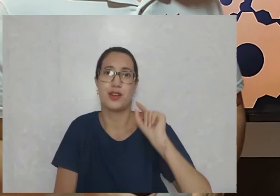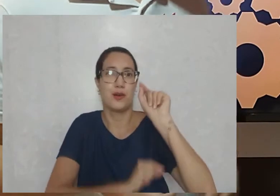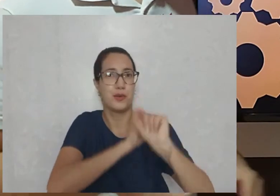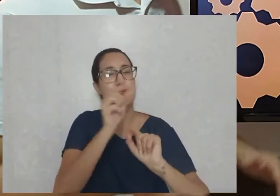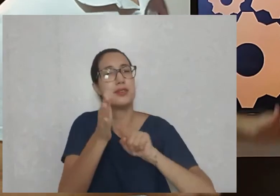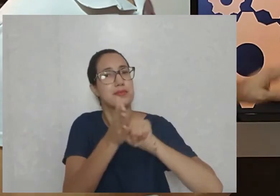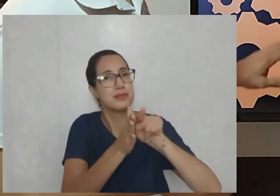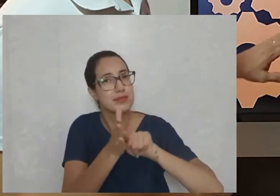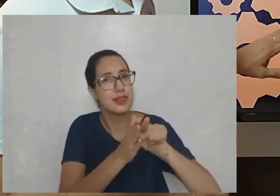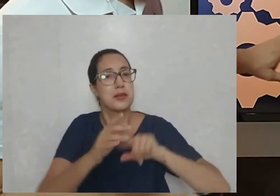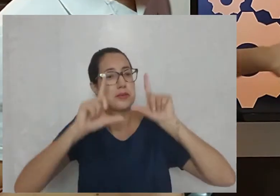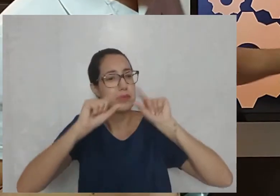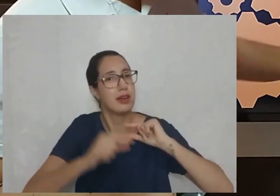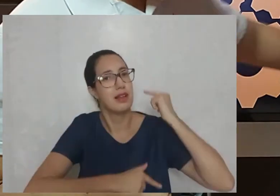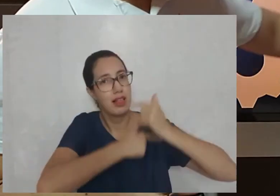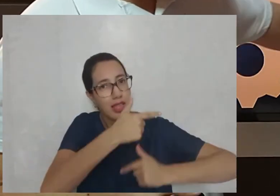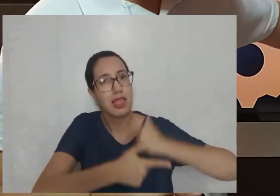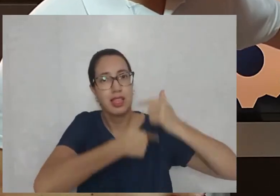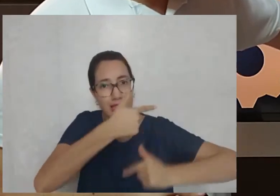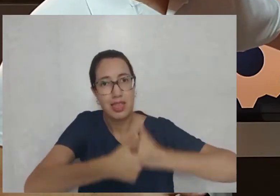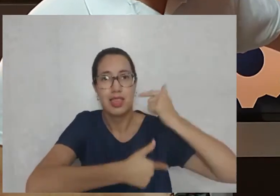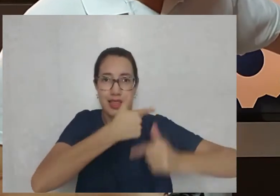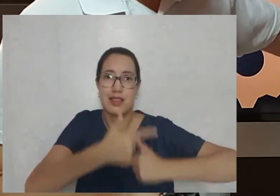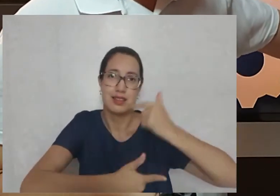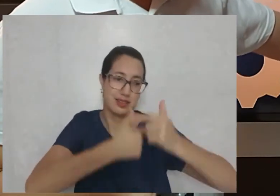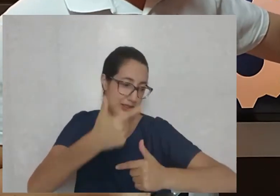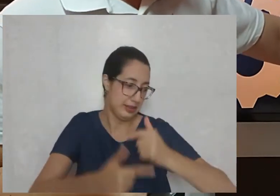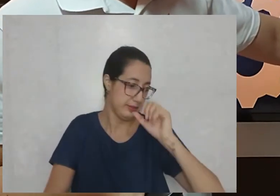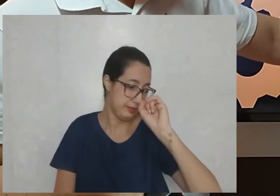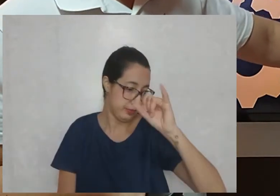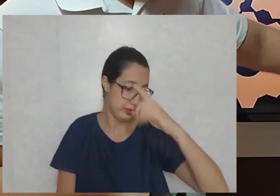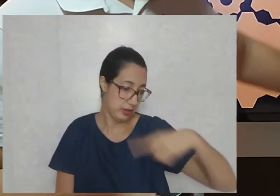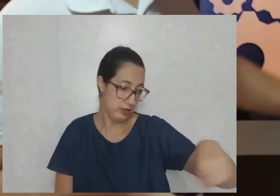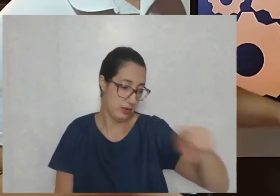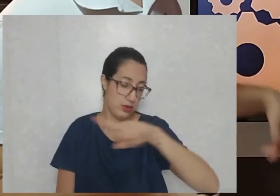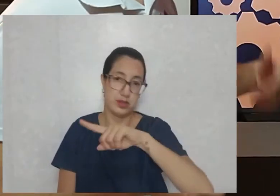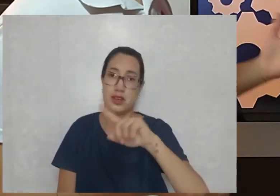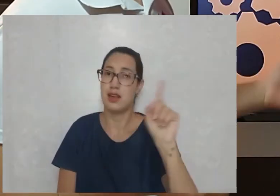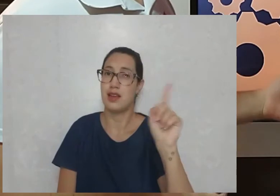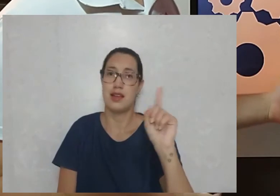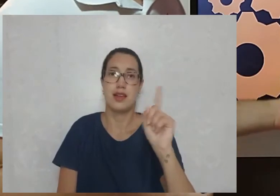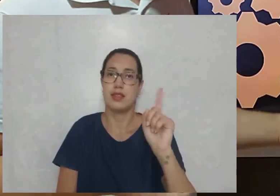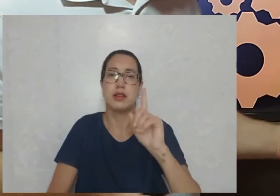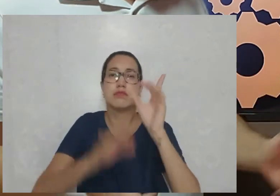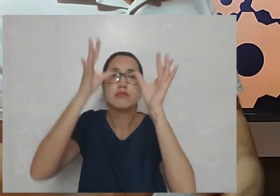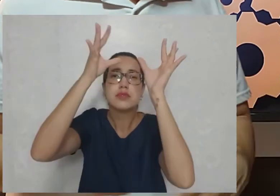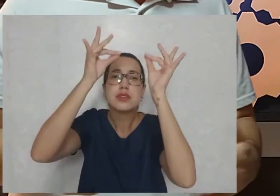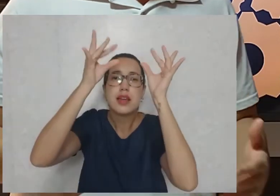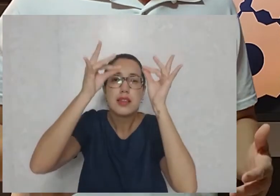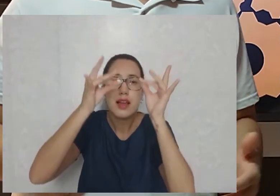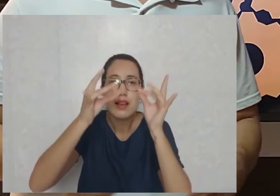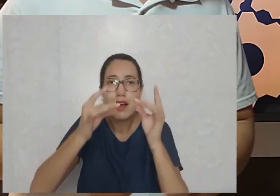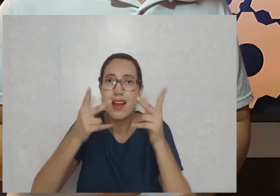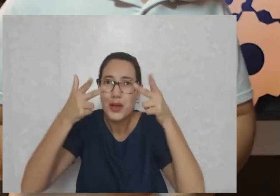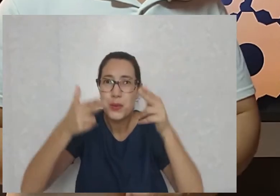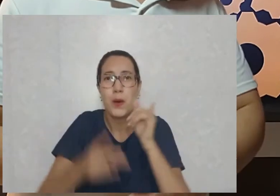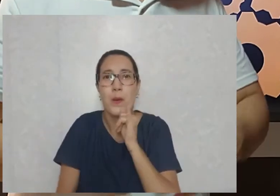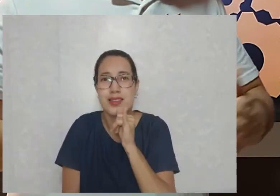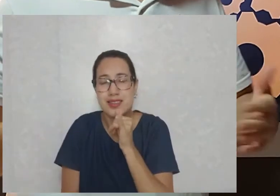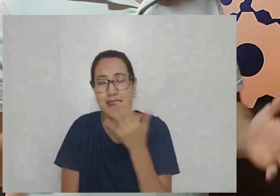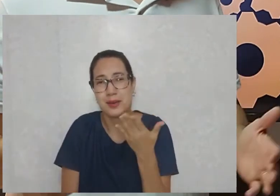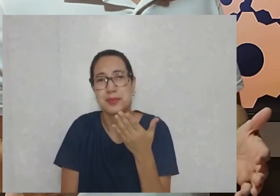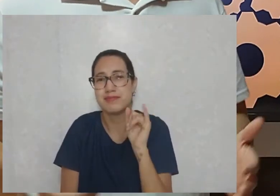menor. Então, assim, se você não coloca esse tipo de refinamento, o que é que se espera? Se espera que você explore